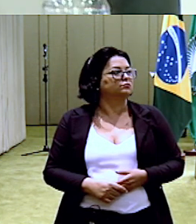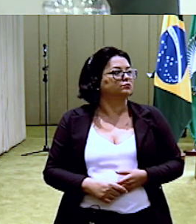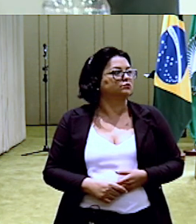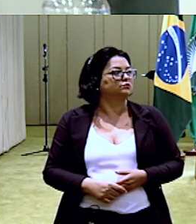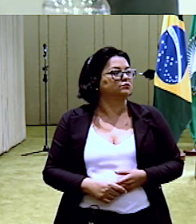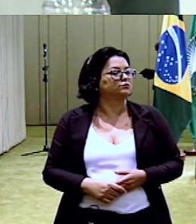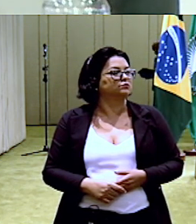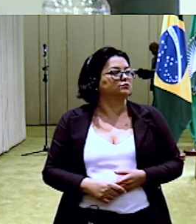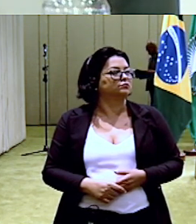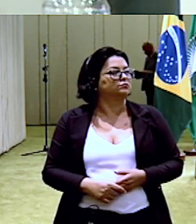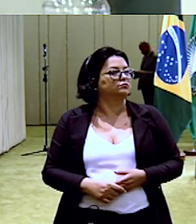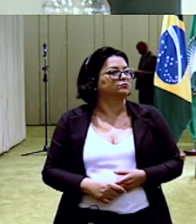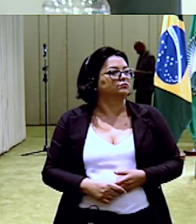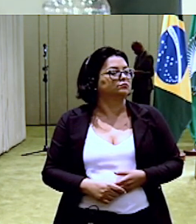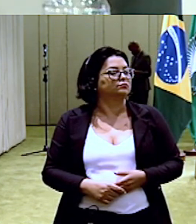Aqui, por favor.